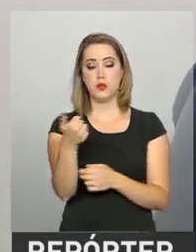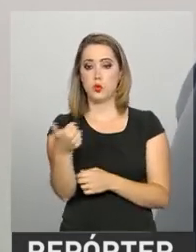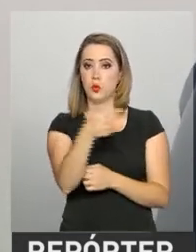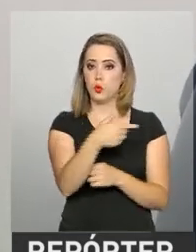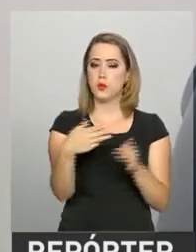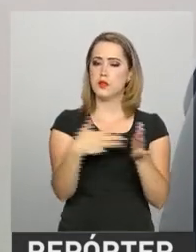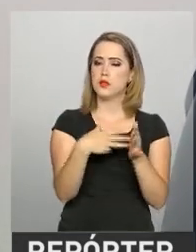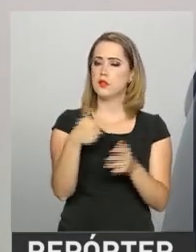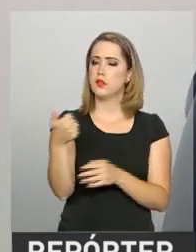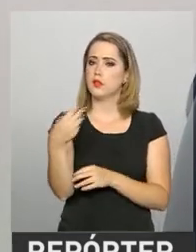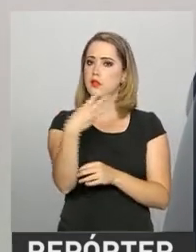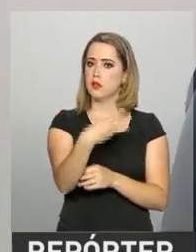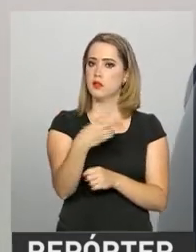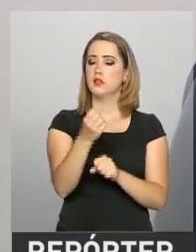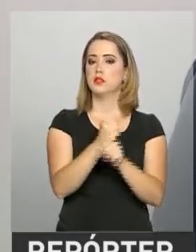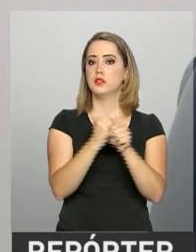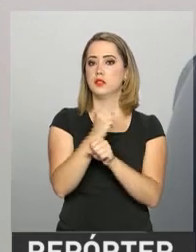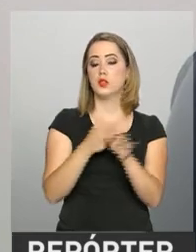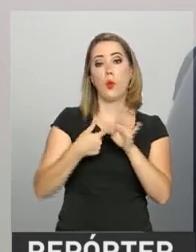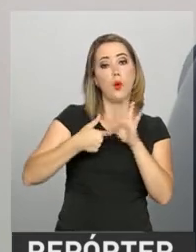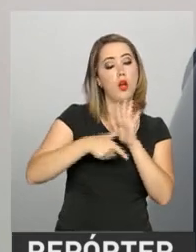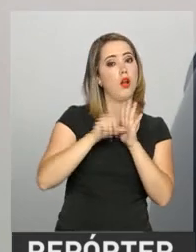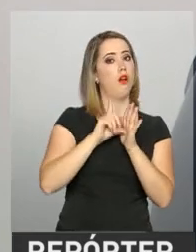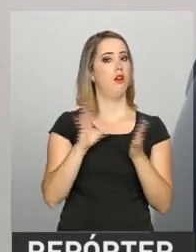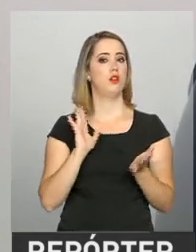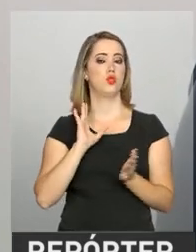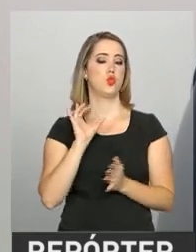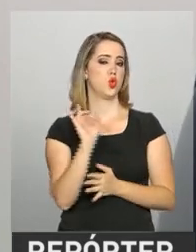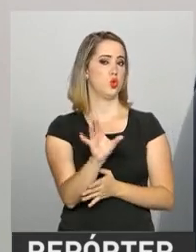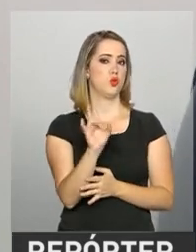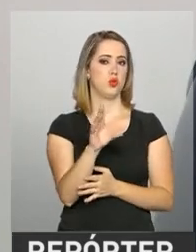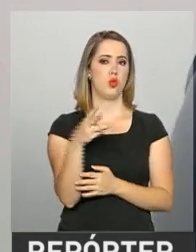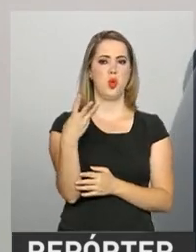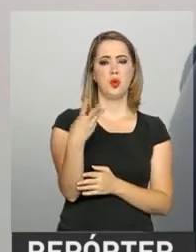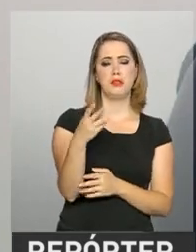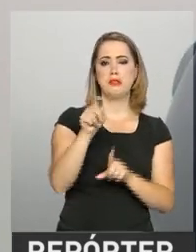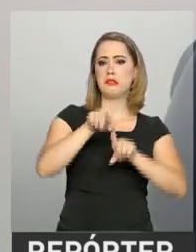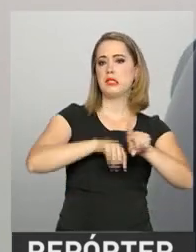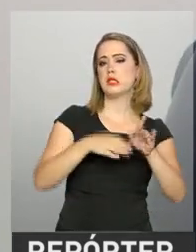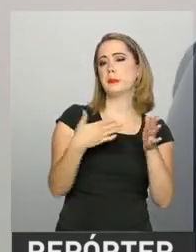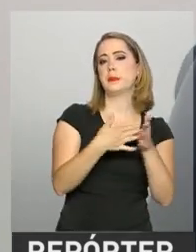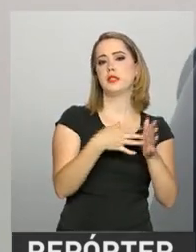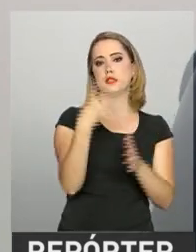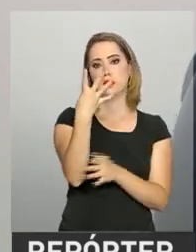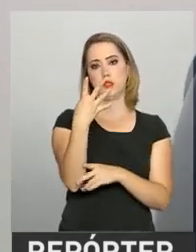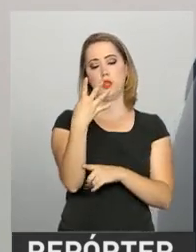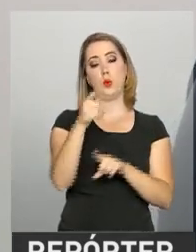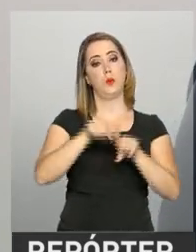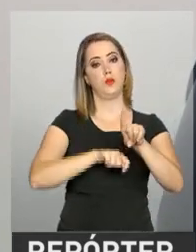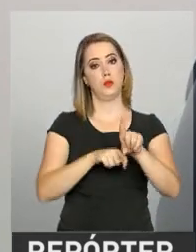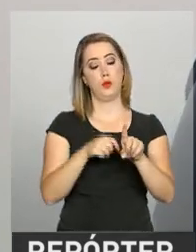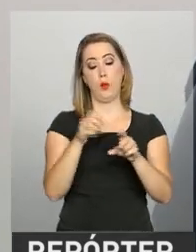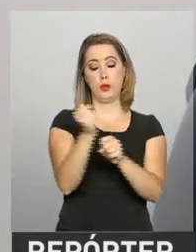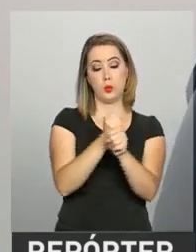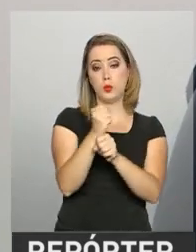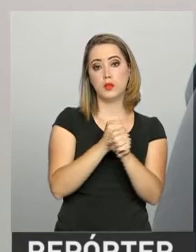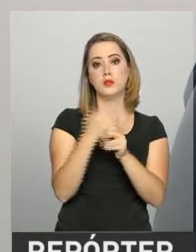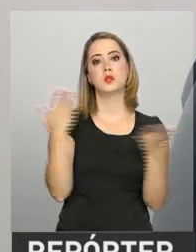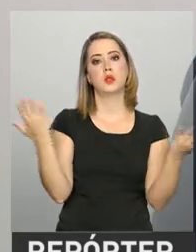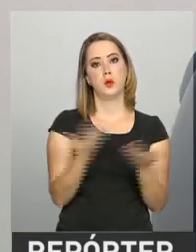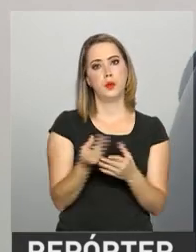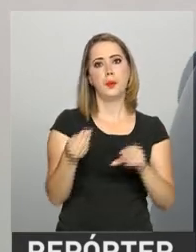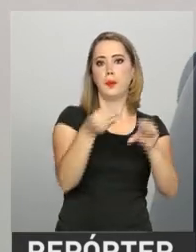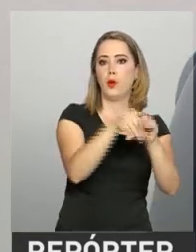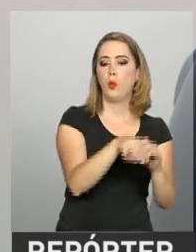estava disponível apenas para crianças entre 3 meses e 4 anos. Além disso, os meninos foram incluídos